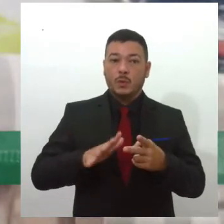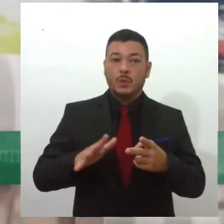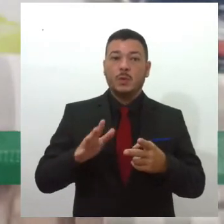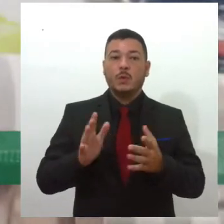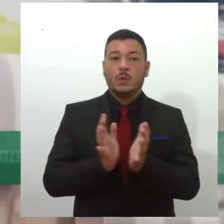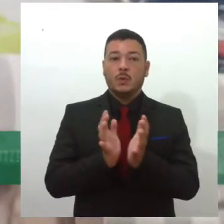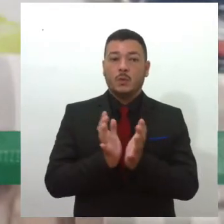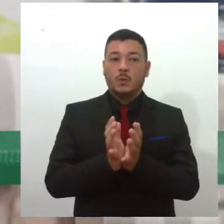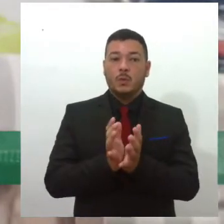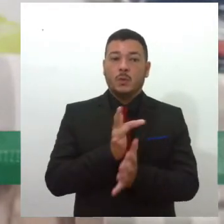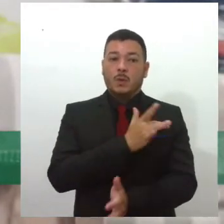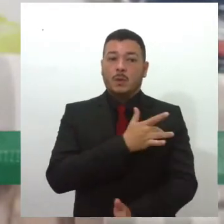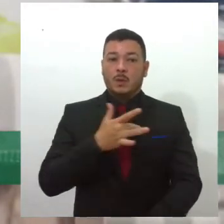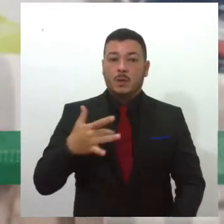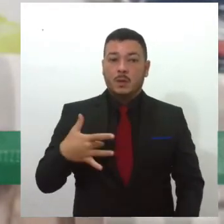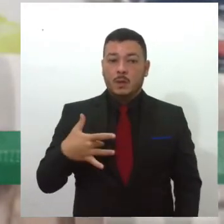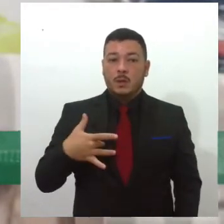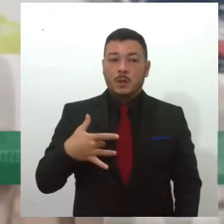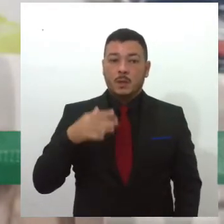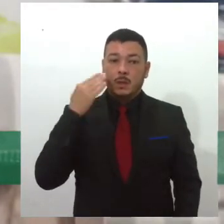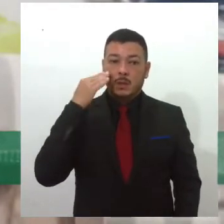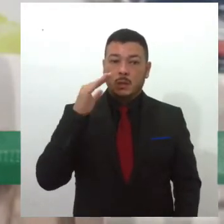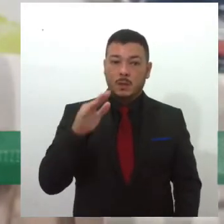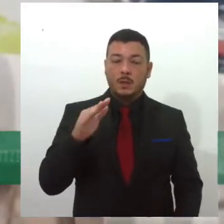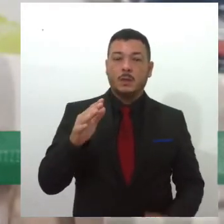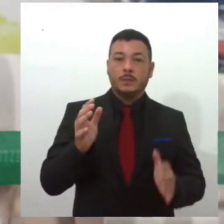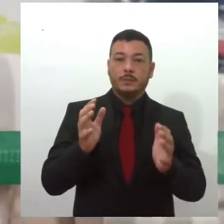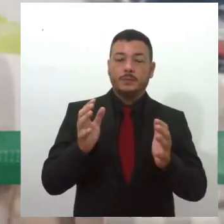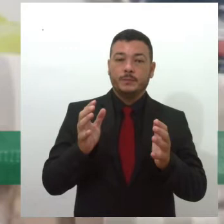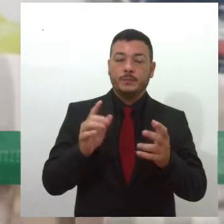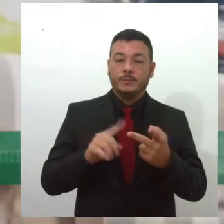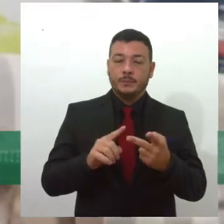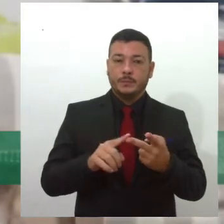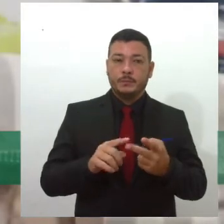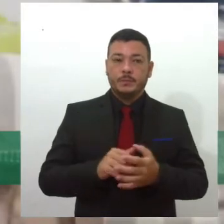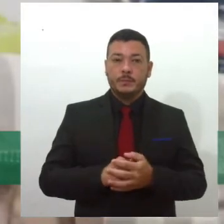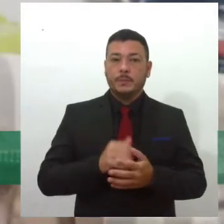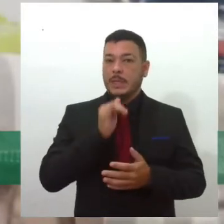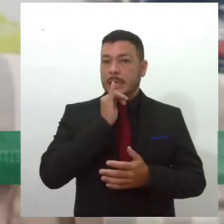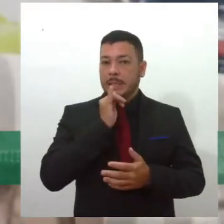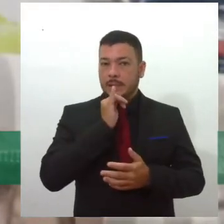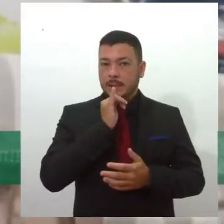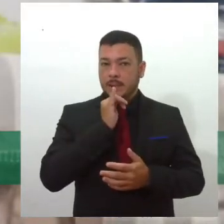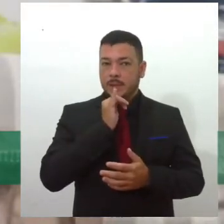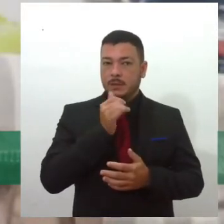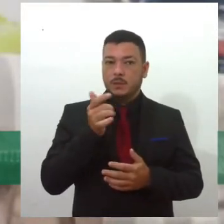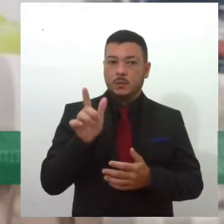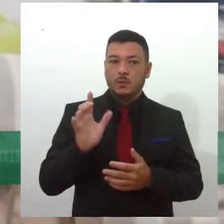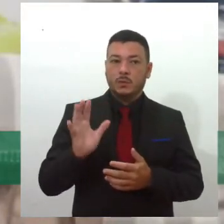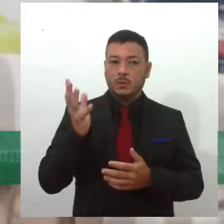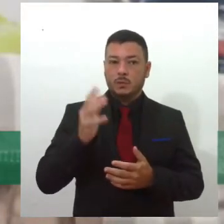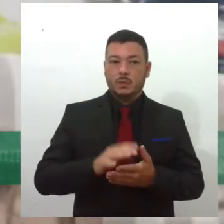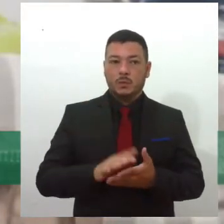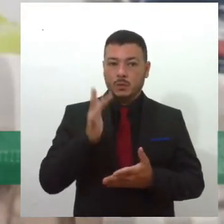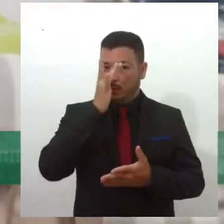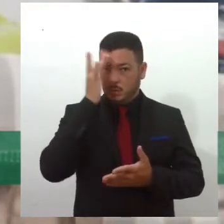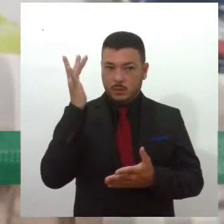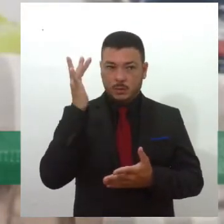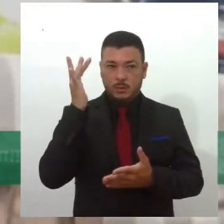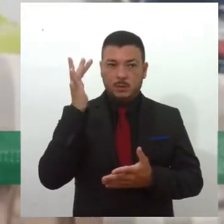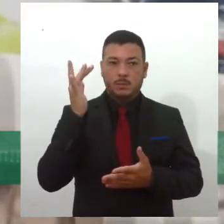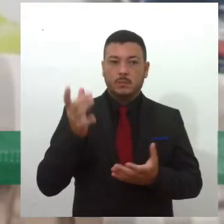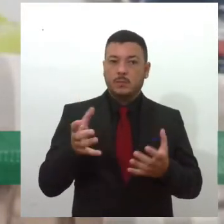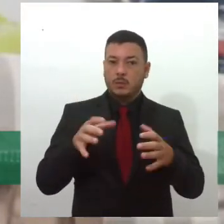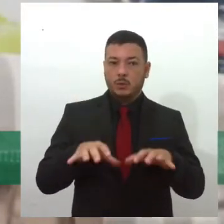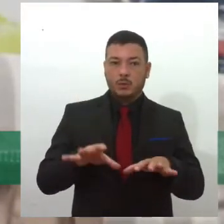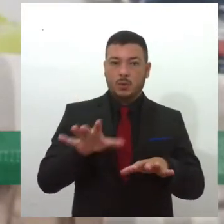muito grave, e principalmente ligada aos efeitos colaterais. Vou dar um exemplo de consultório recente, que uma pessoa falou que não queria